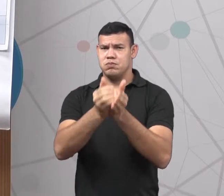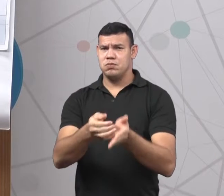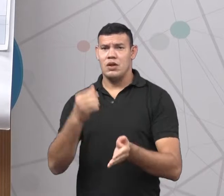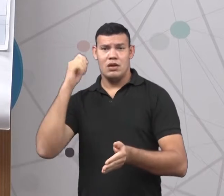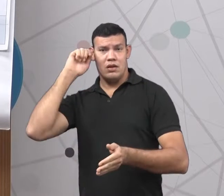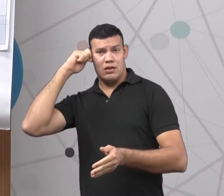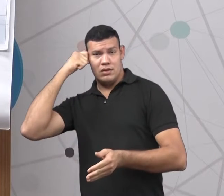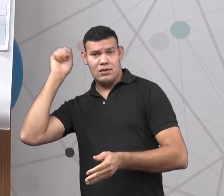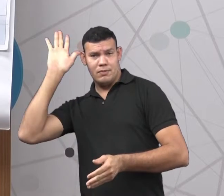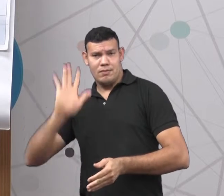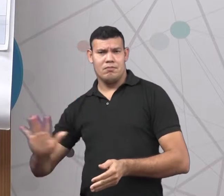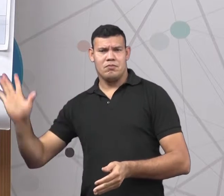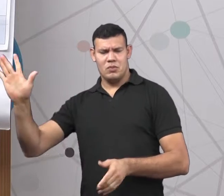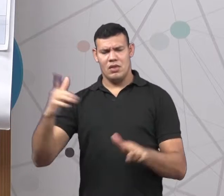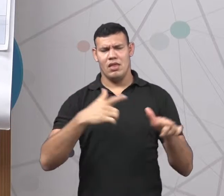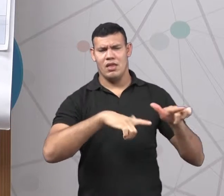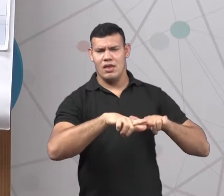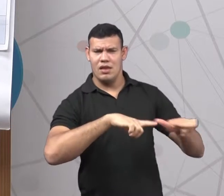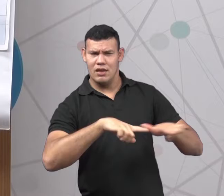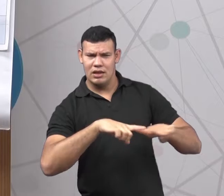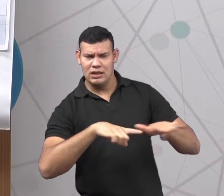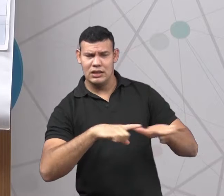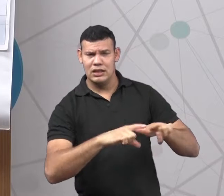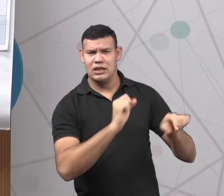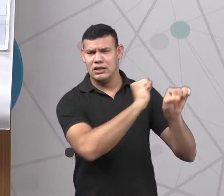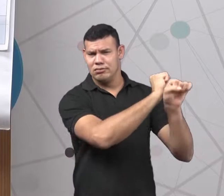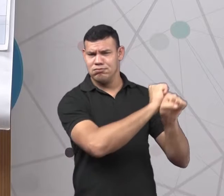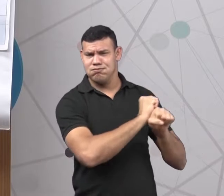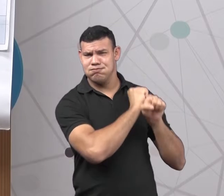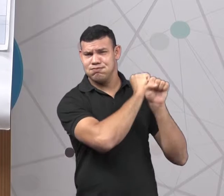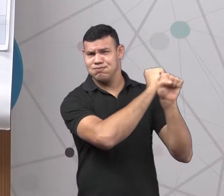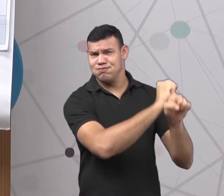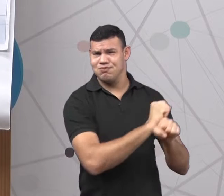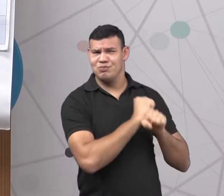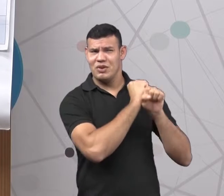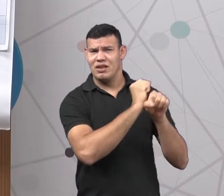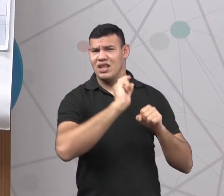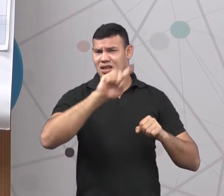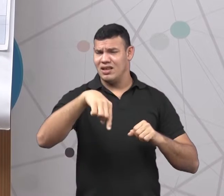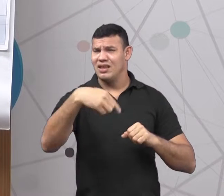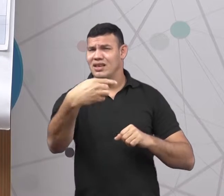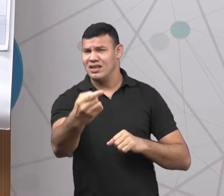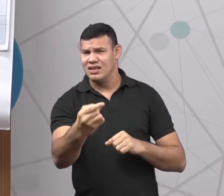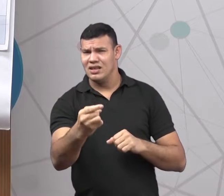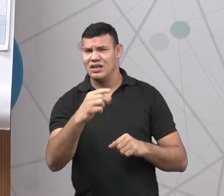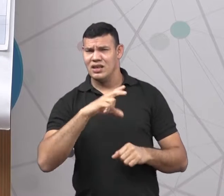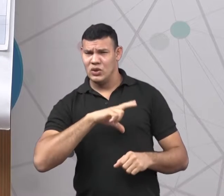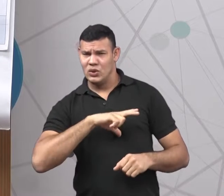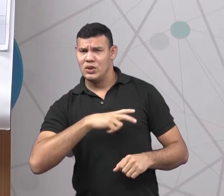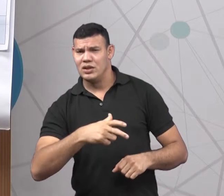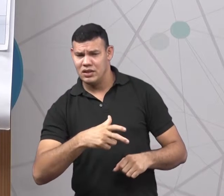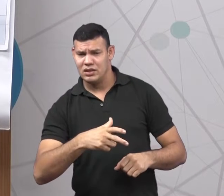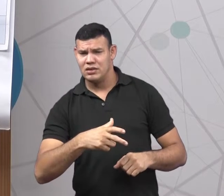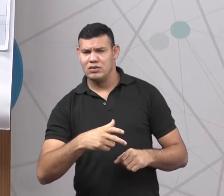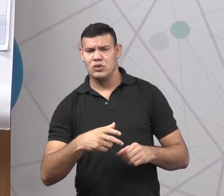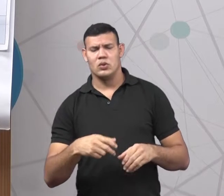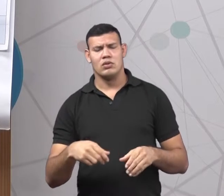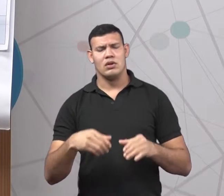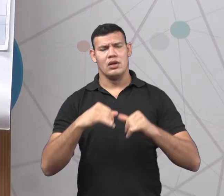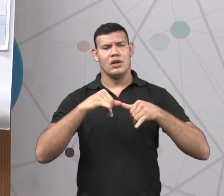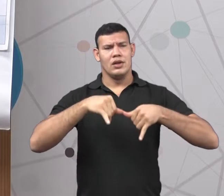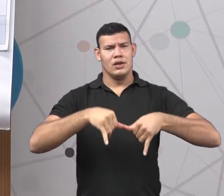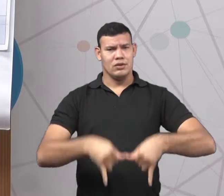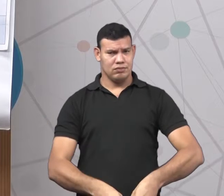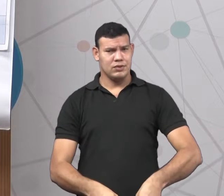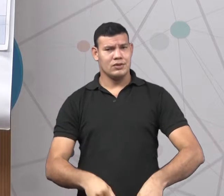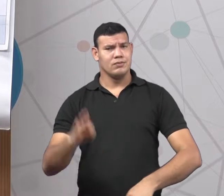africanos para trabalhar em situação de escravidão. Depois que os portugueses se fixaram nas terras brasileiras,